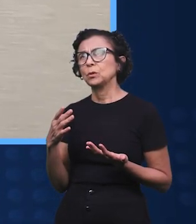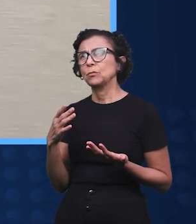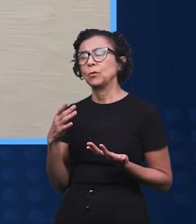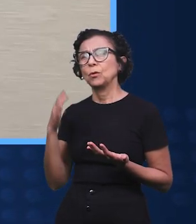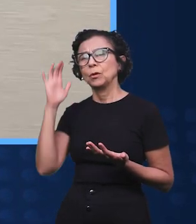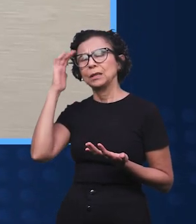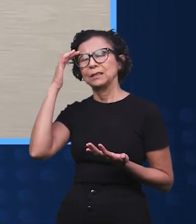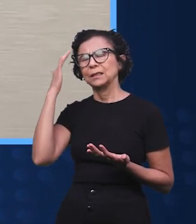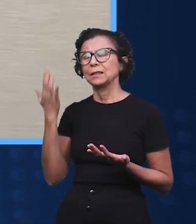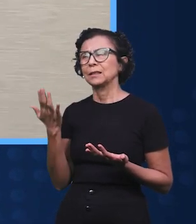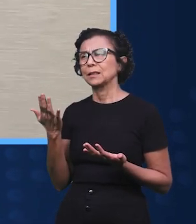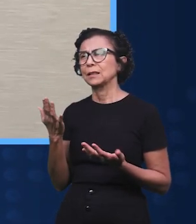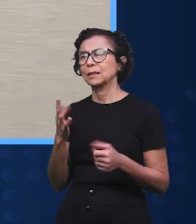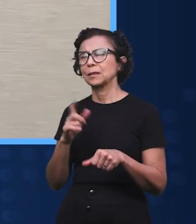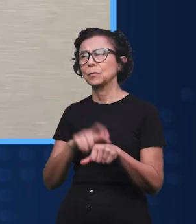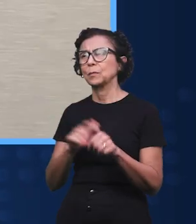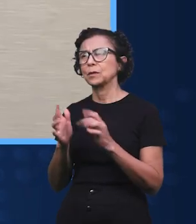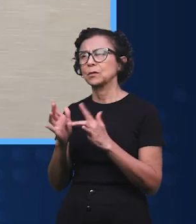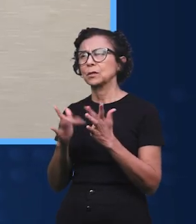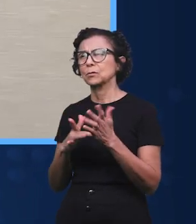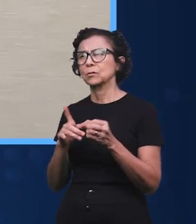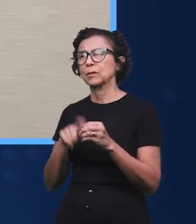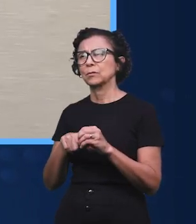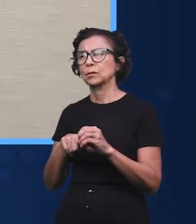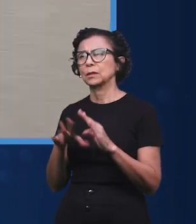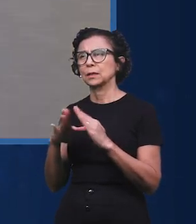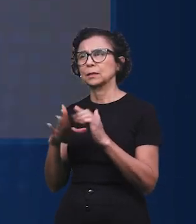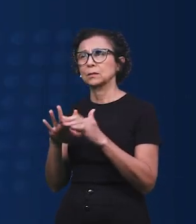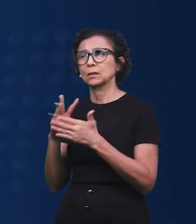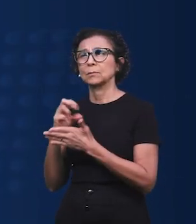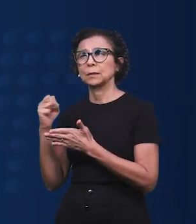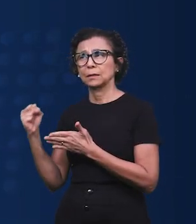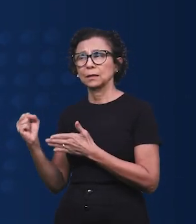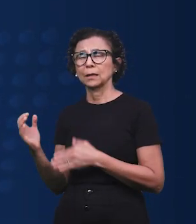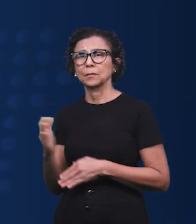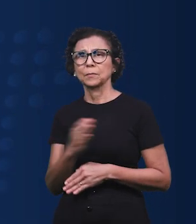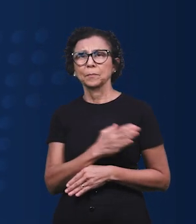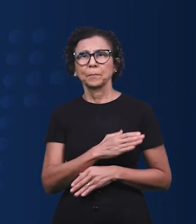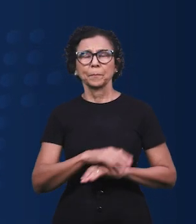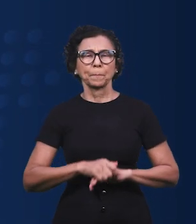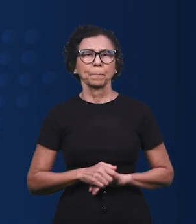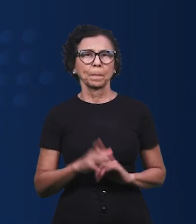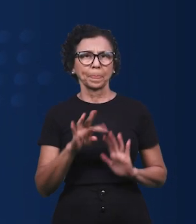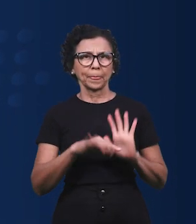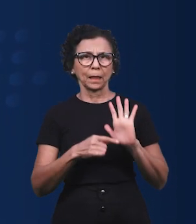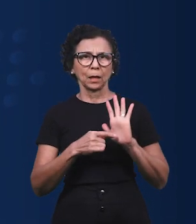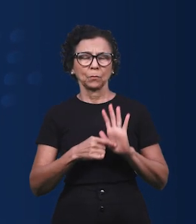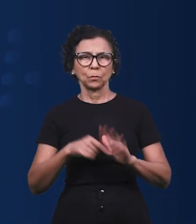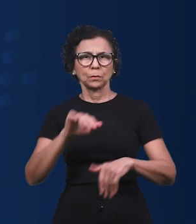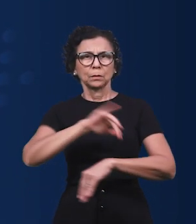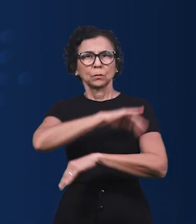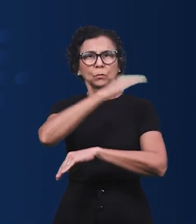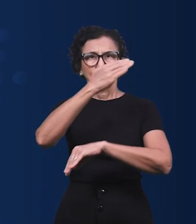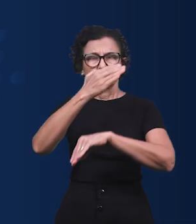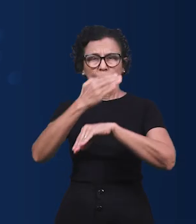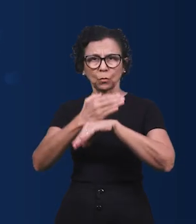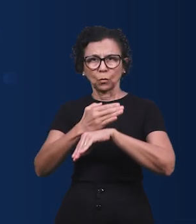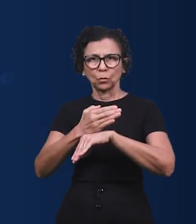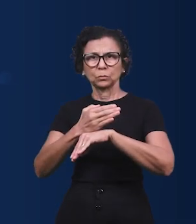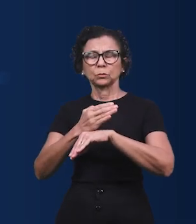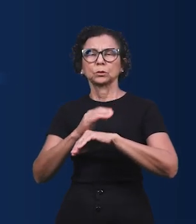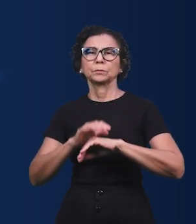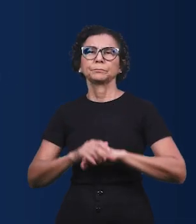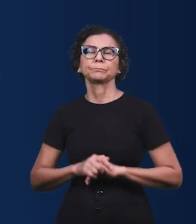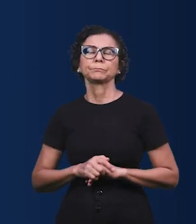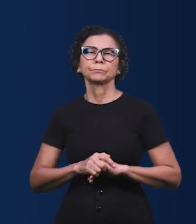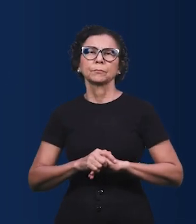ele voltaria para arrebatar a igreja. E o texto diz assim: e estando assentado no Monte das Oliveiras, chegaram-se